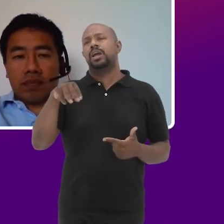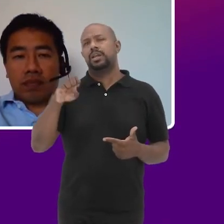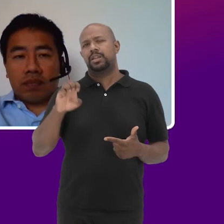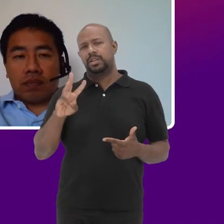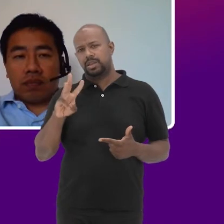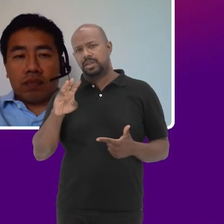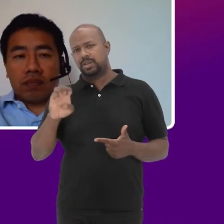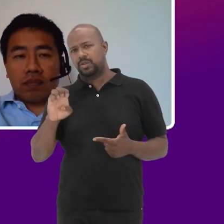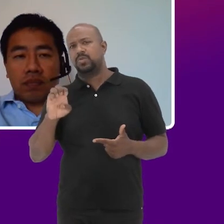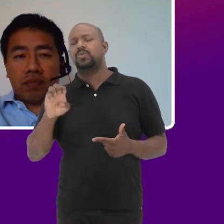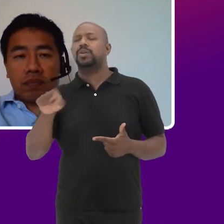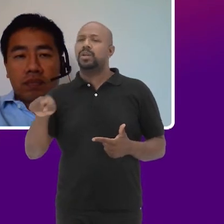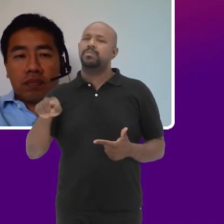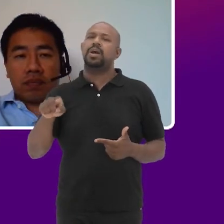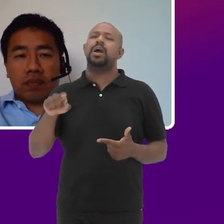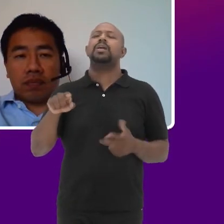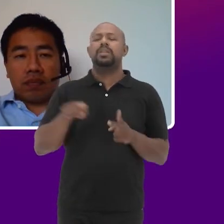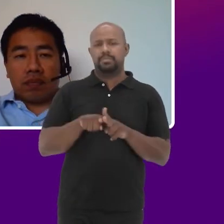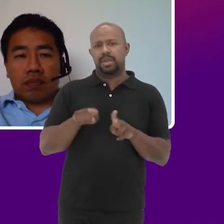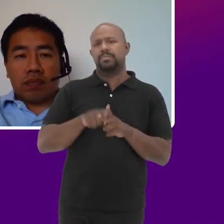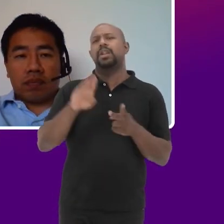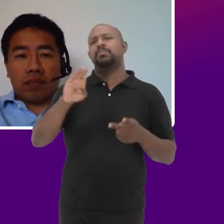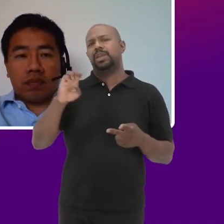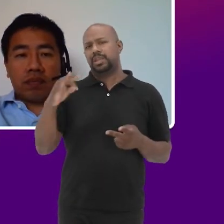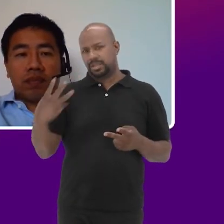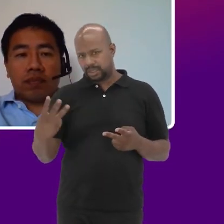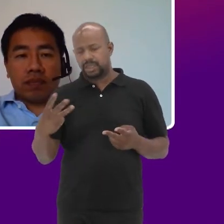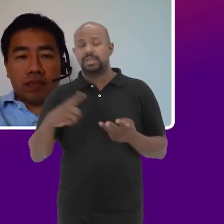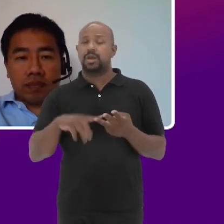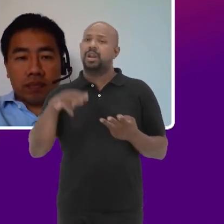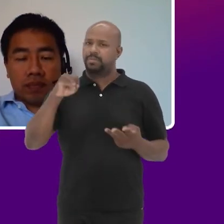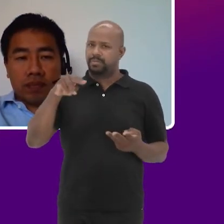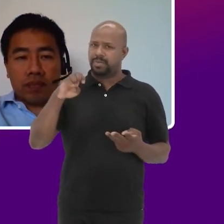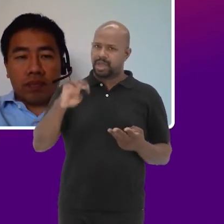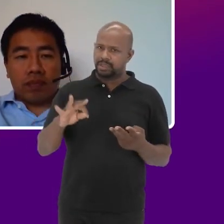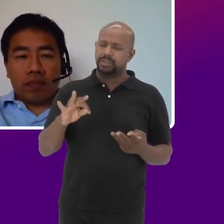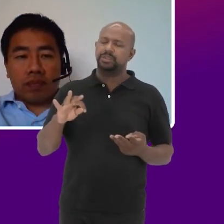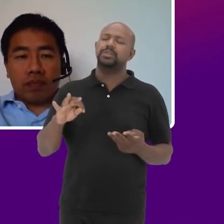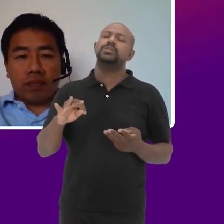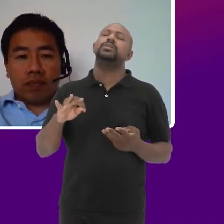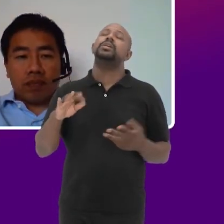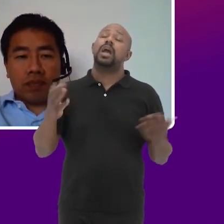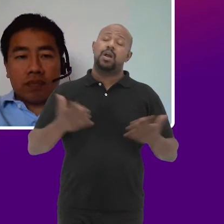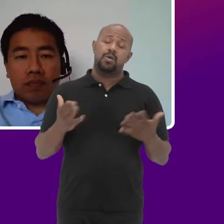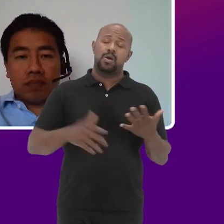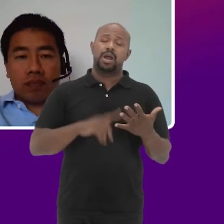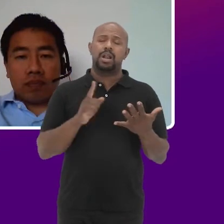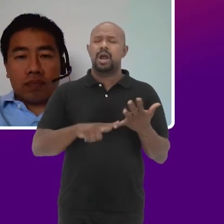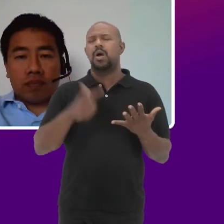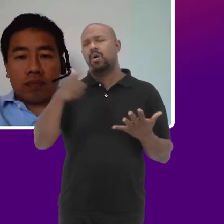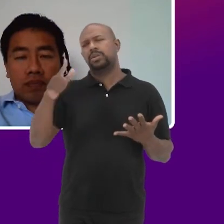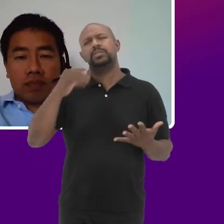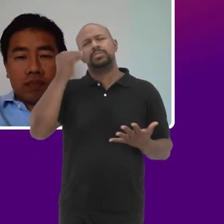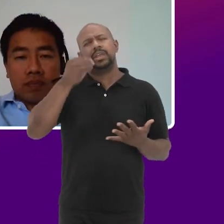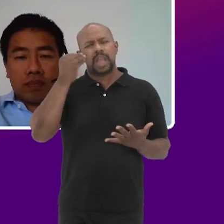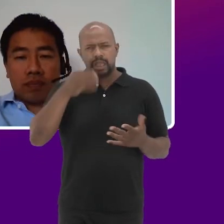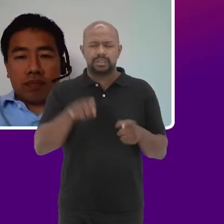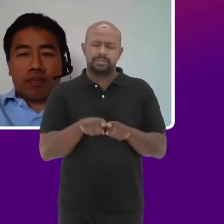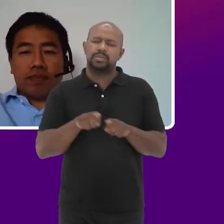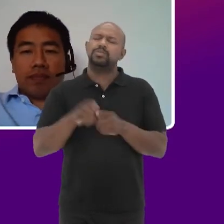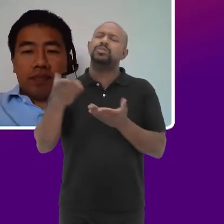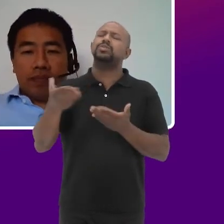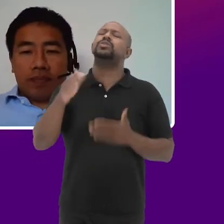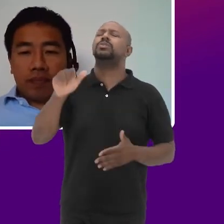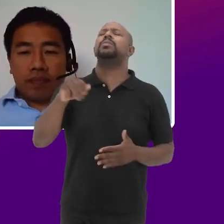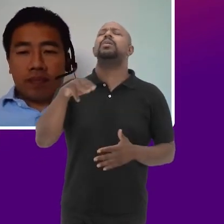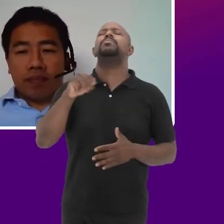Newee como aí pela B3 e agora pelo INMET. E agora Nós também vamos trazer outras experiências. Eu vou